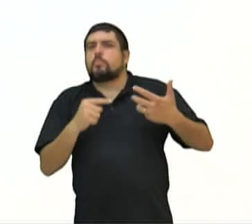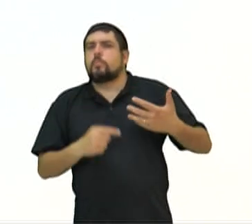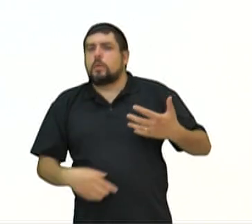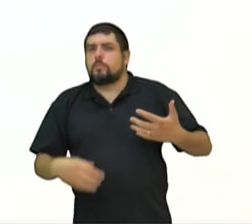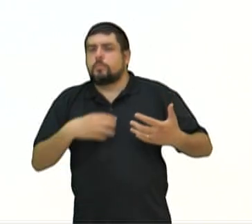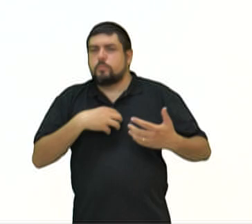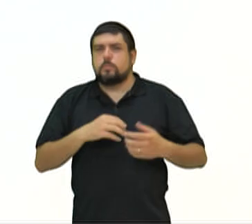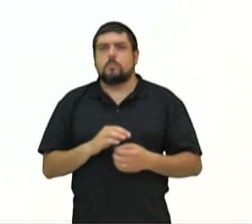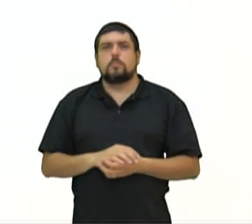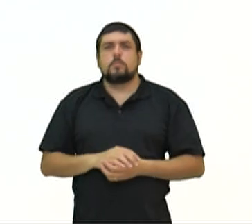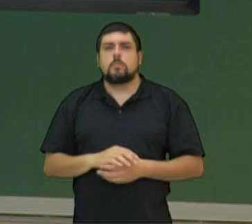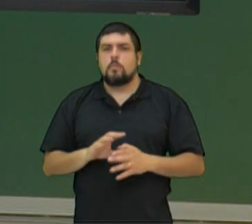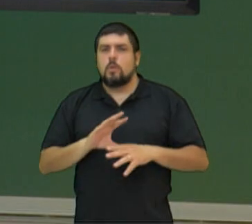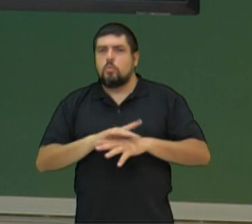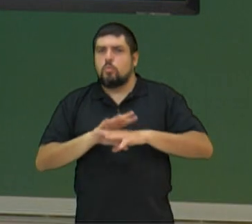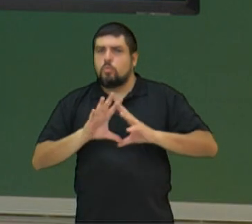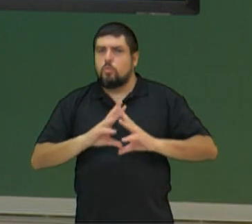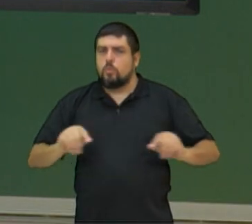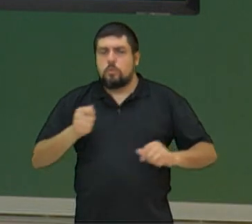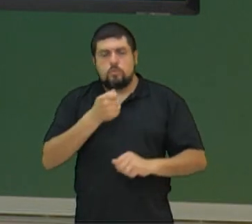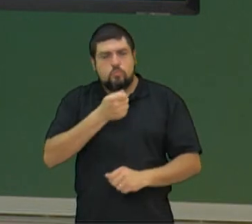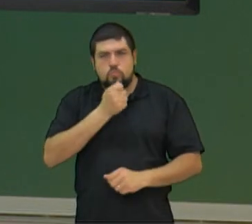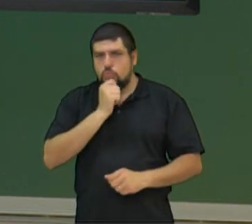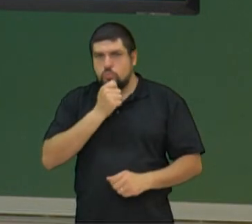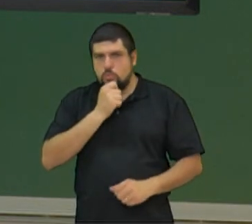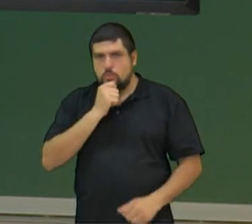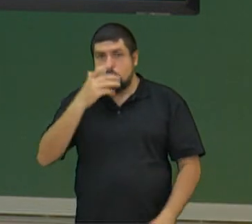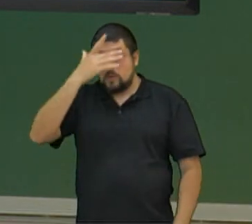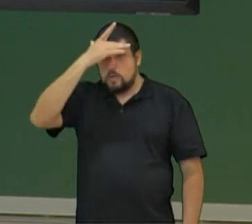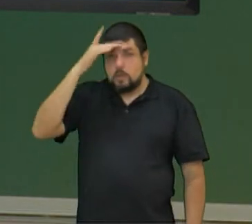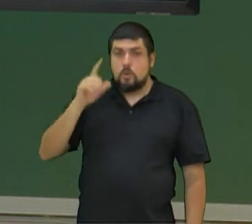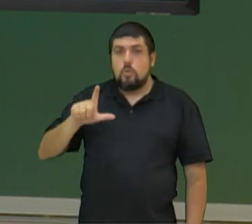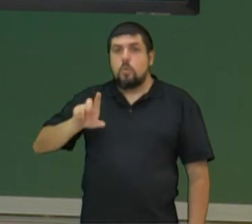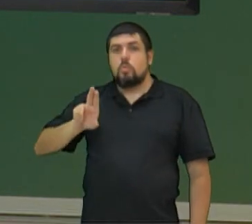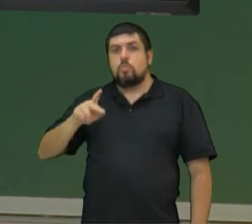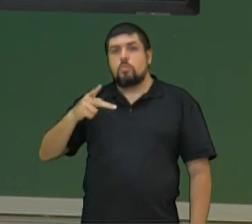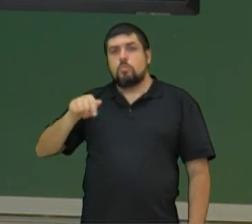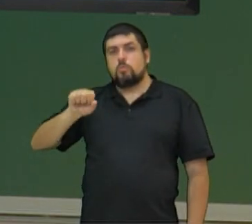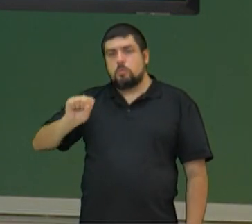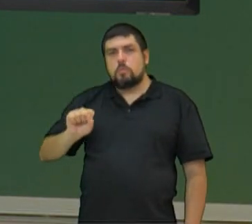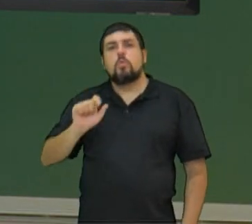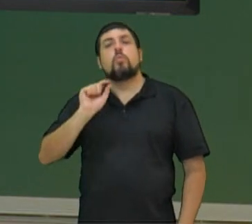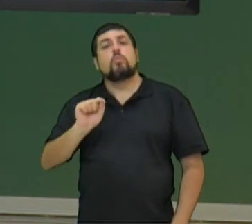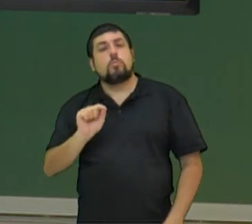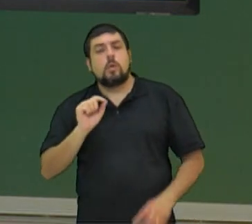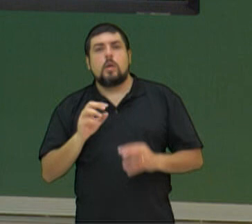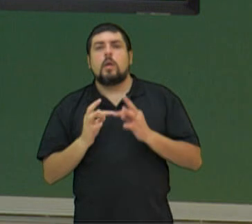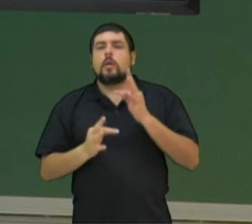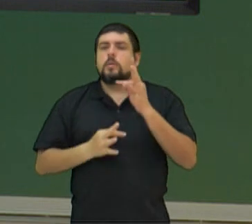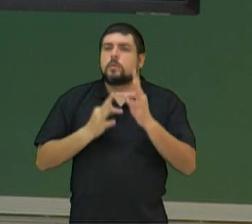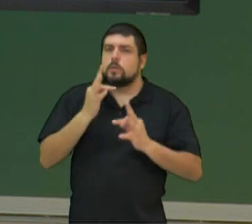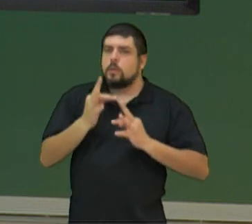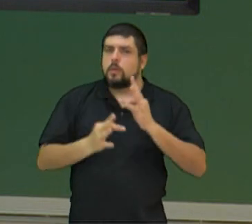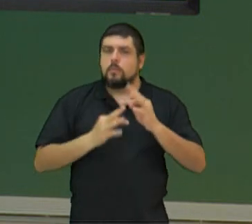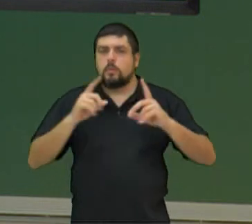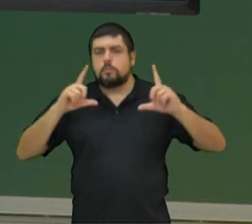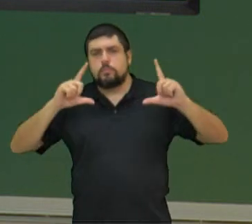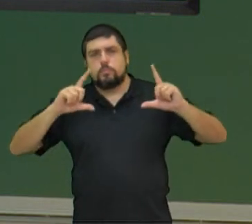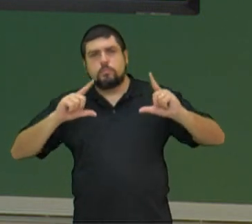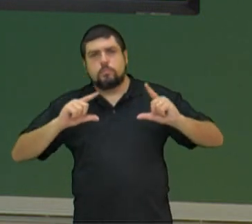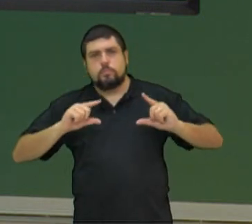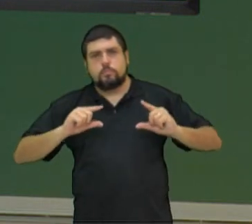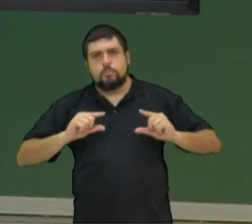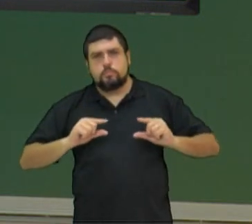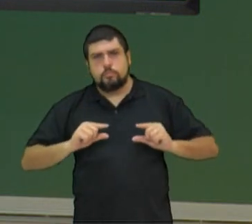tem cura ainda essa doença. A pessoa com lúpus, ela faz tratamento, tá? Para amenizar, né, os sintomas, para